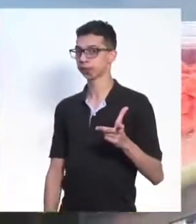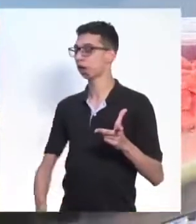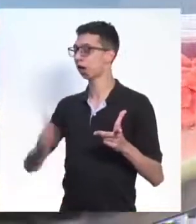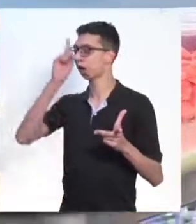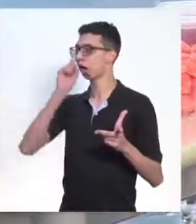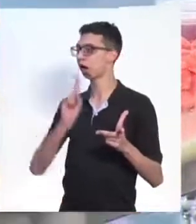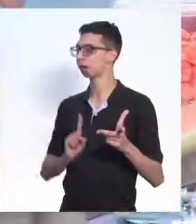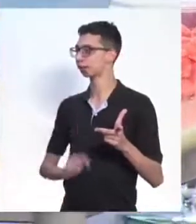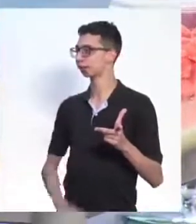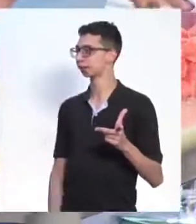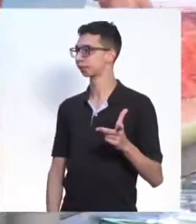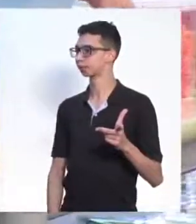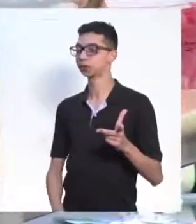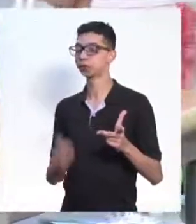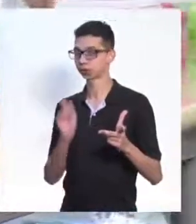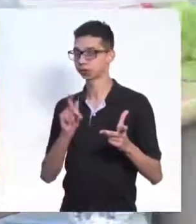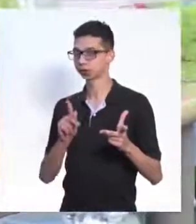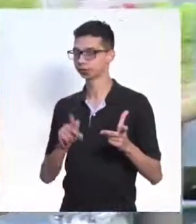amarelo, beleza?